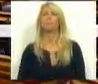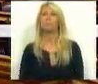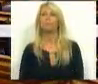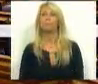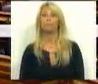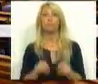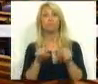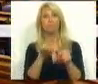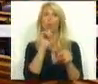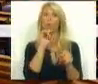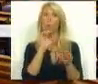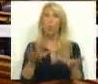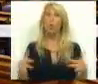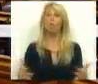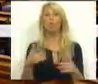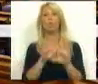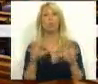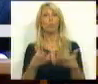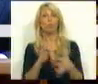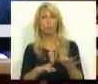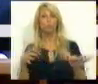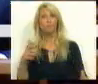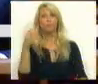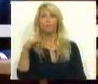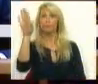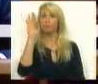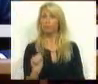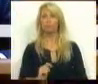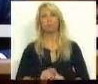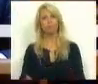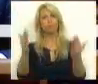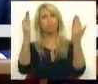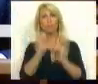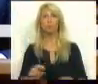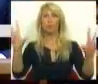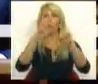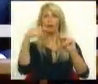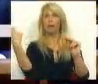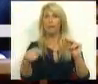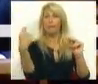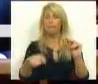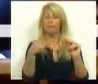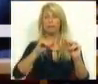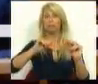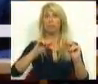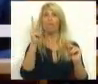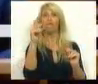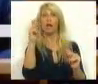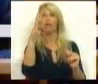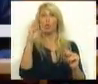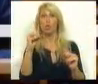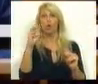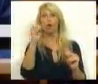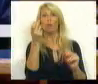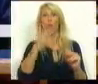Nesta oportunidade, o grupo parlamentar do Partido Socialista saúdo o novo Presidente do Governo Regional, Vasco Cordeiro, e todo